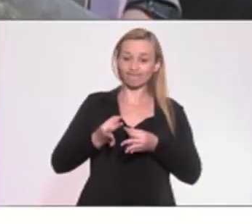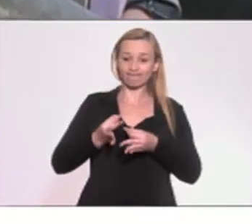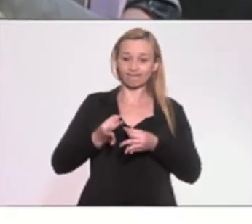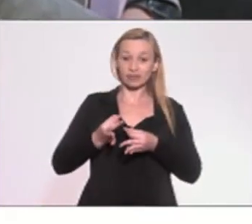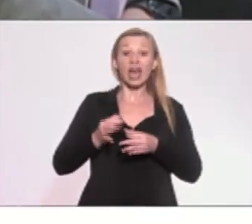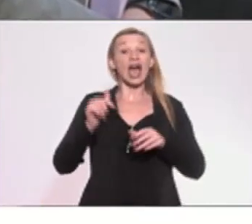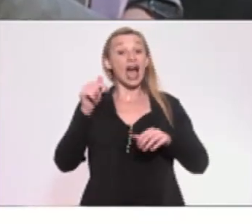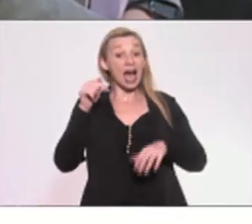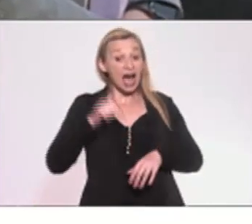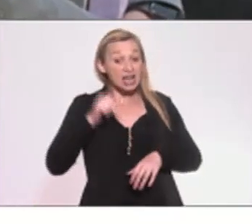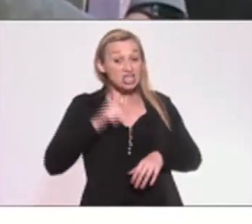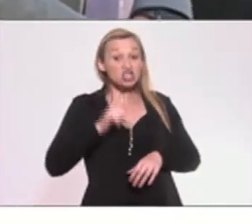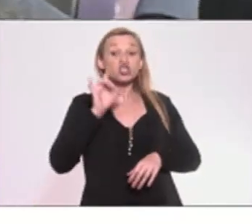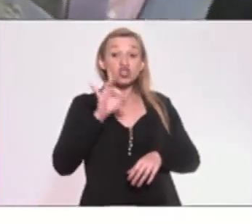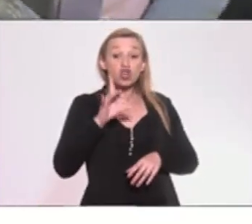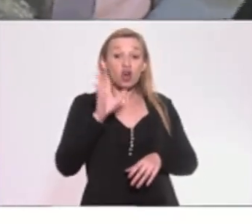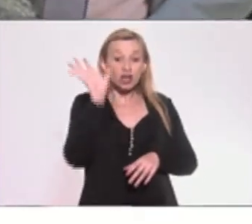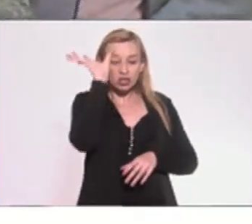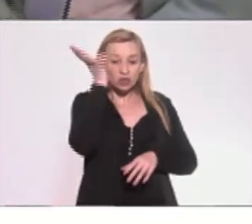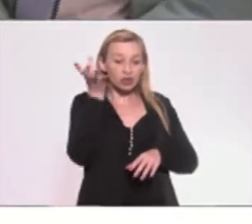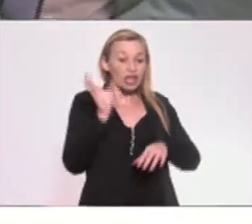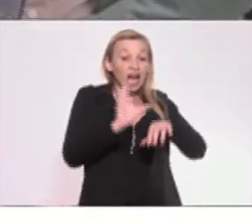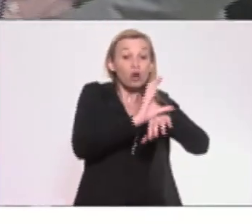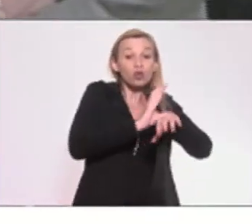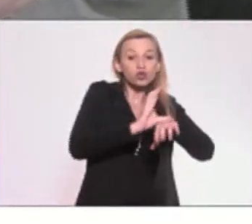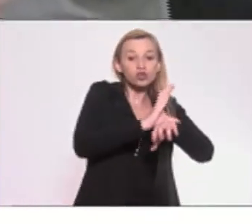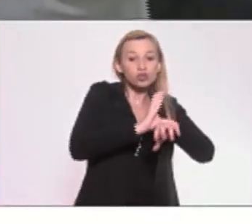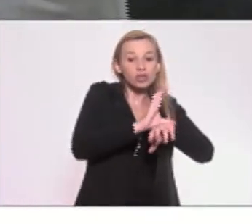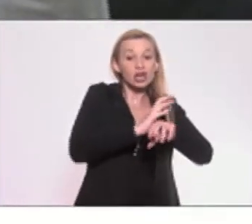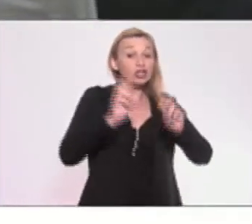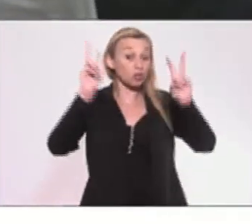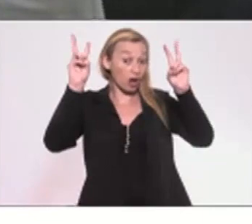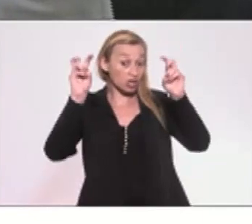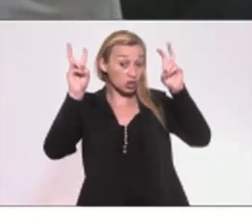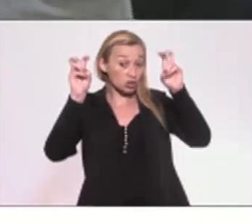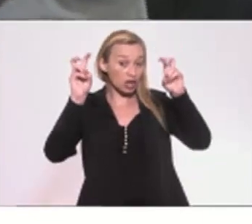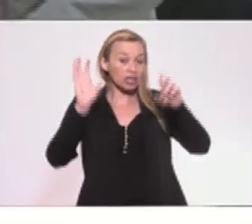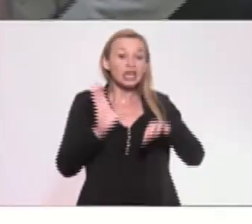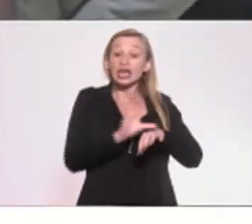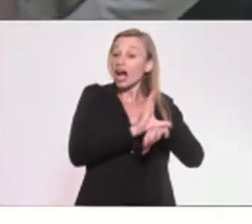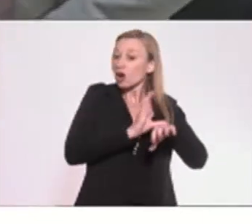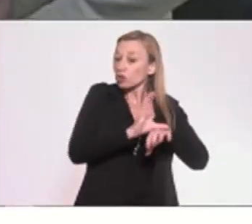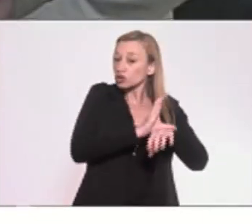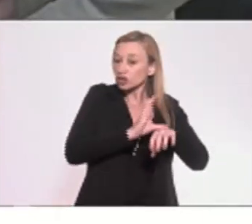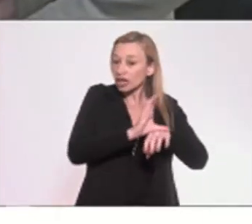a constitucionalidade do fato. E